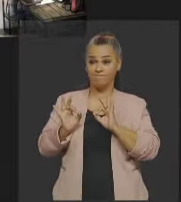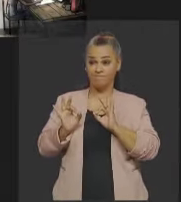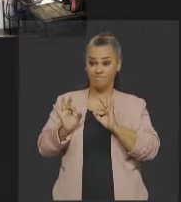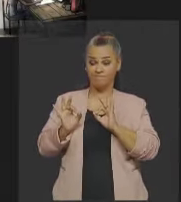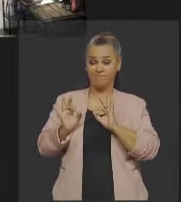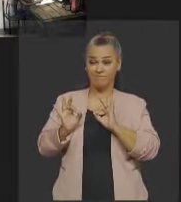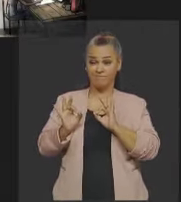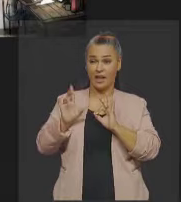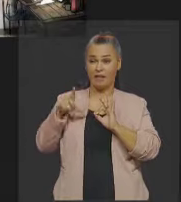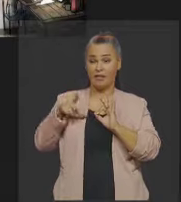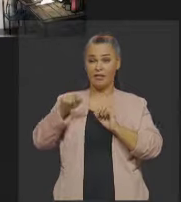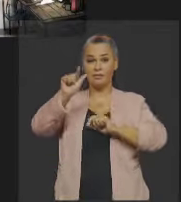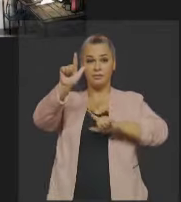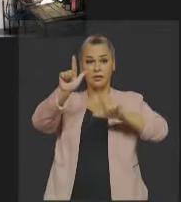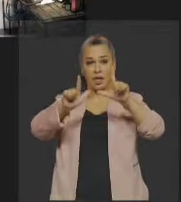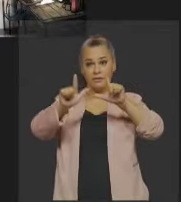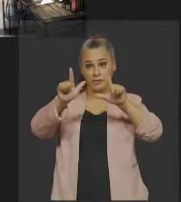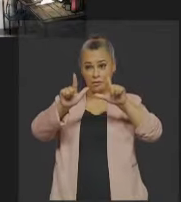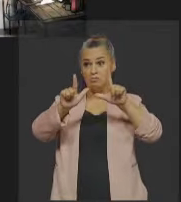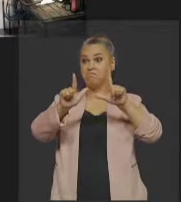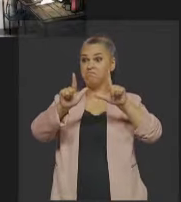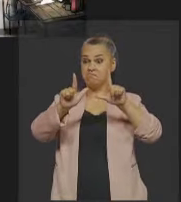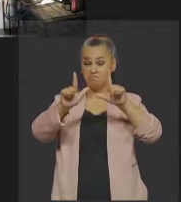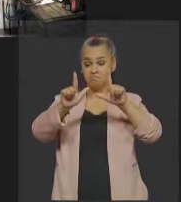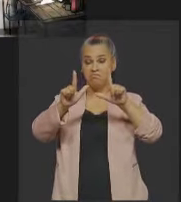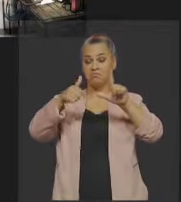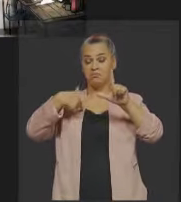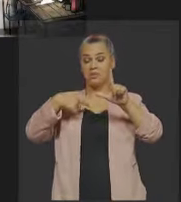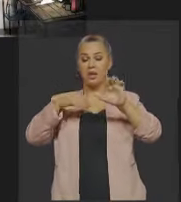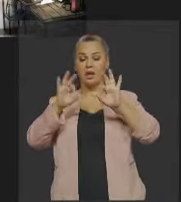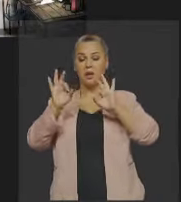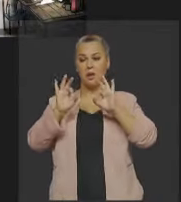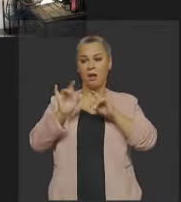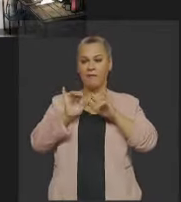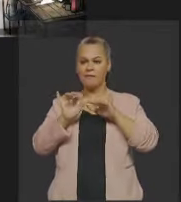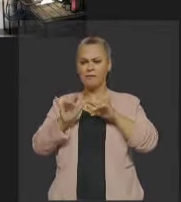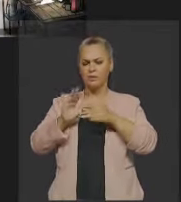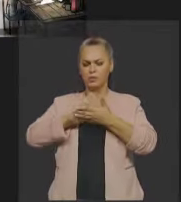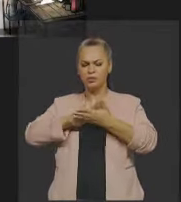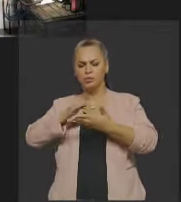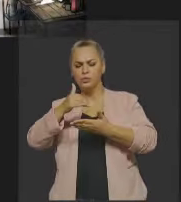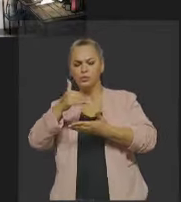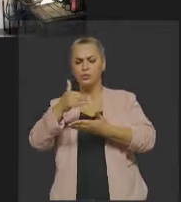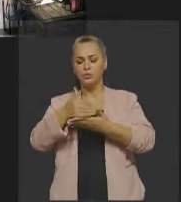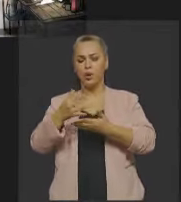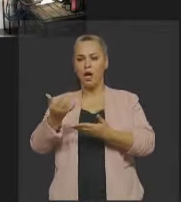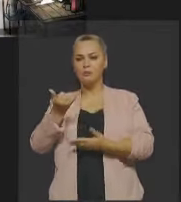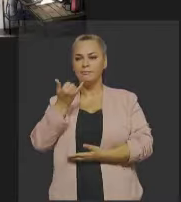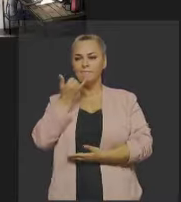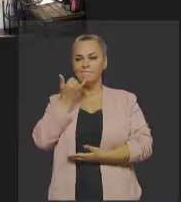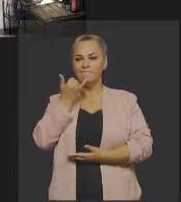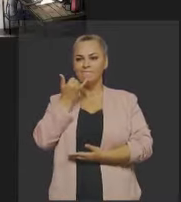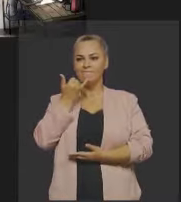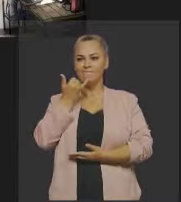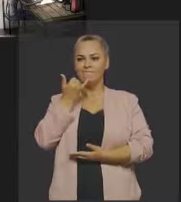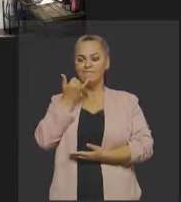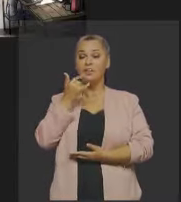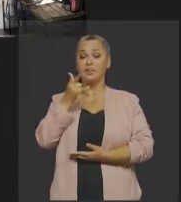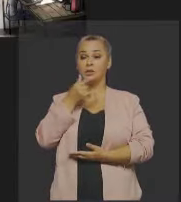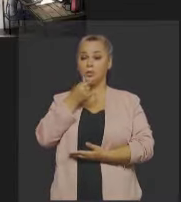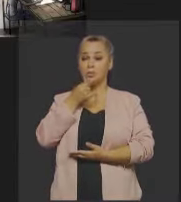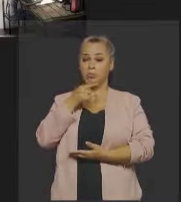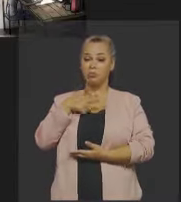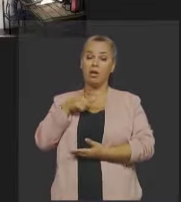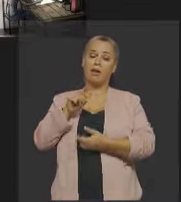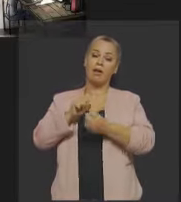com acesso à televisão, acesso a um computador, acesso a um celular, e ele está fazendo os estudos à